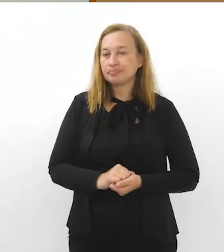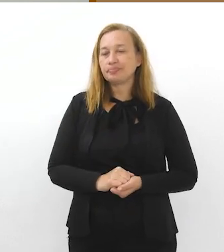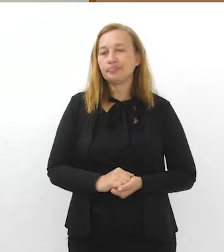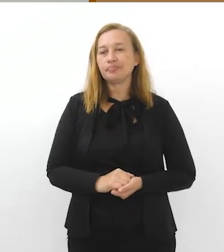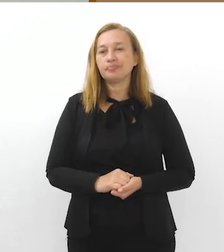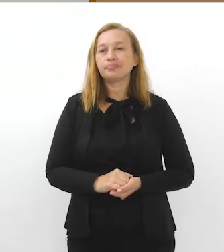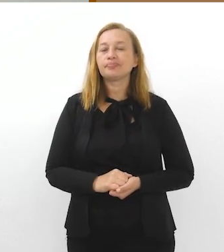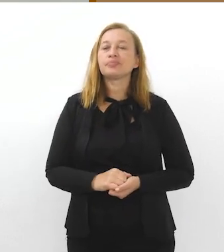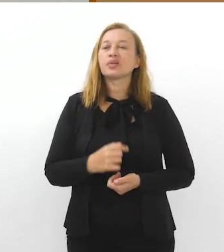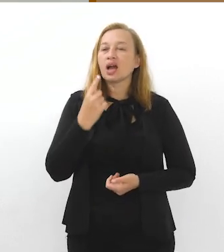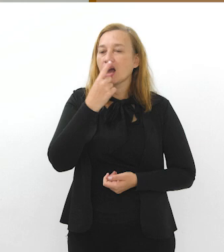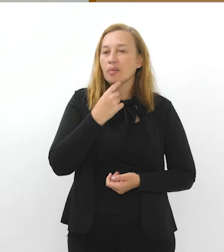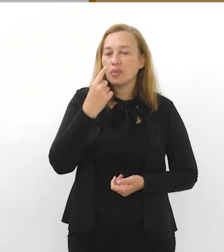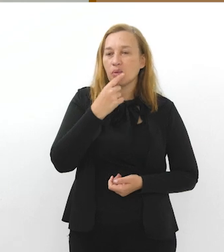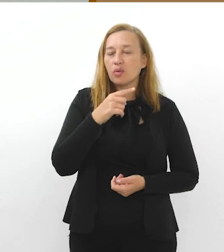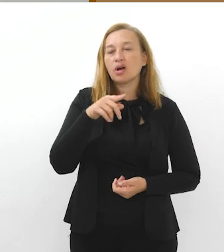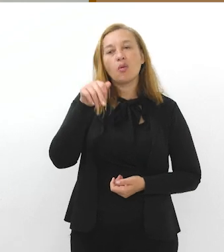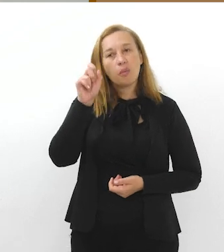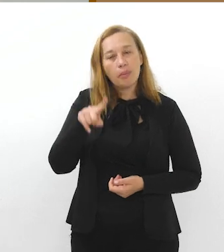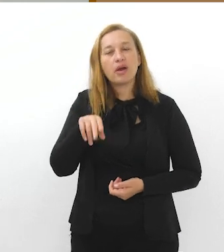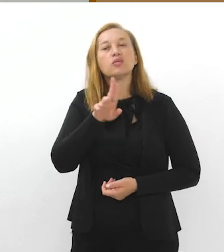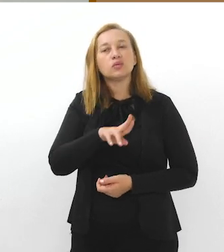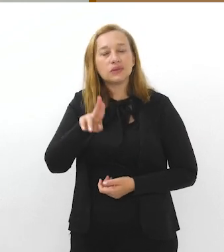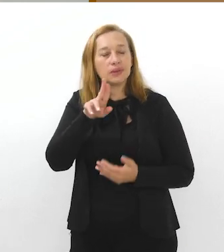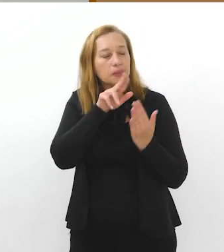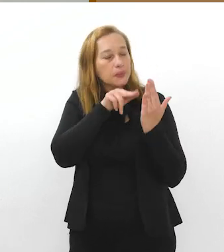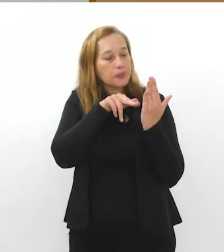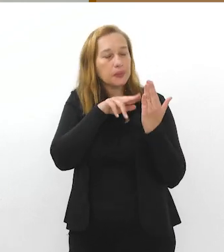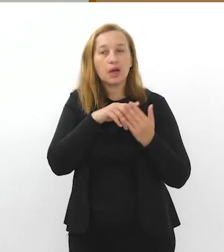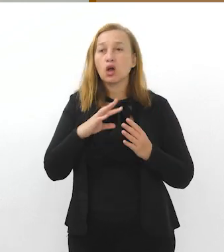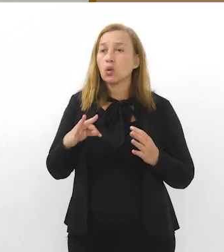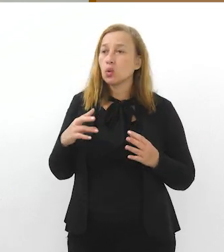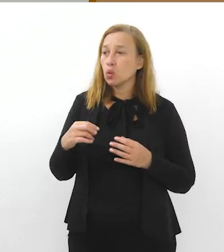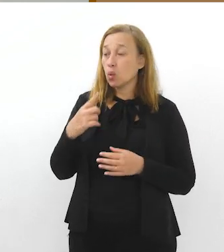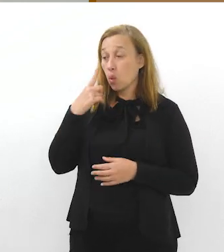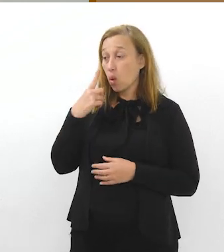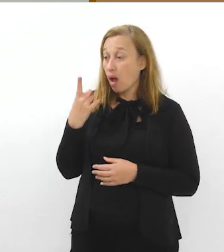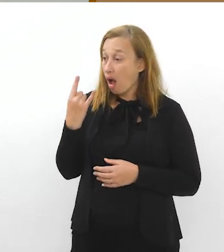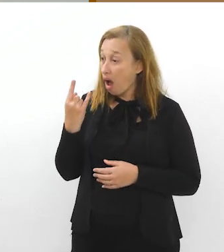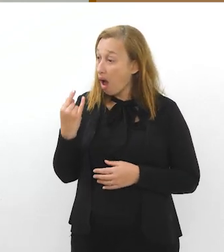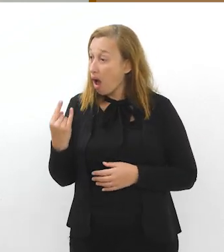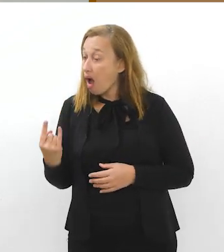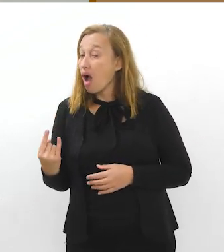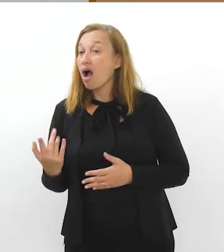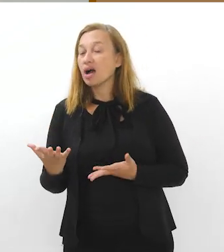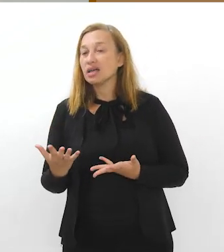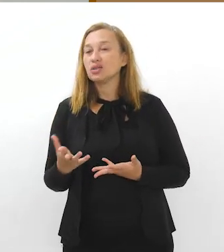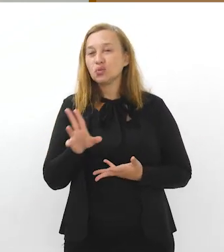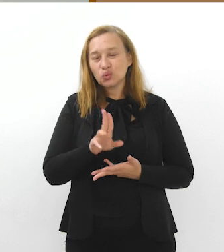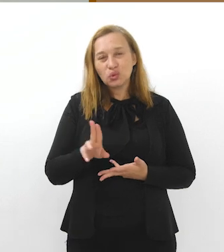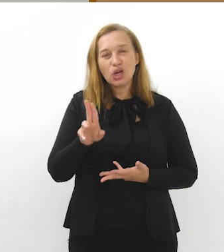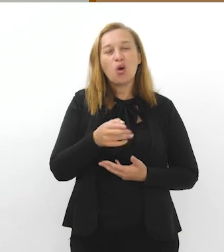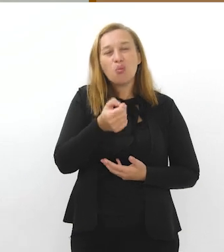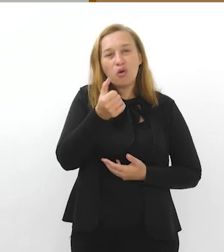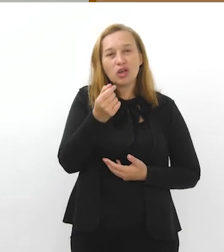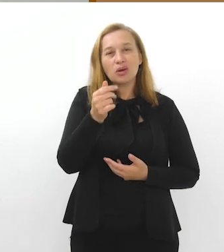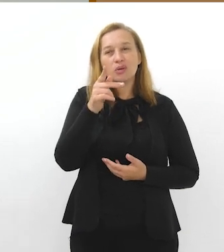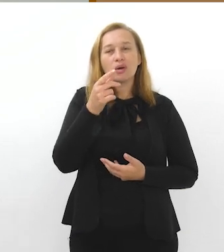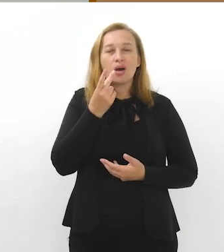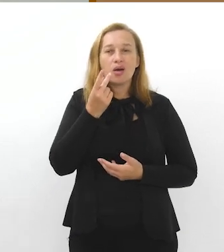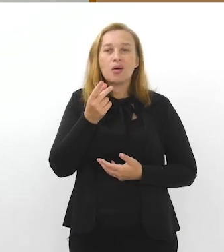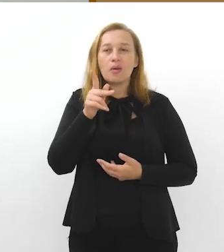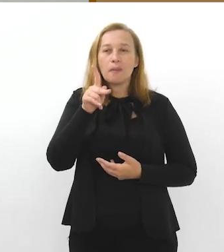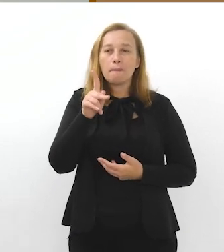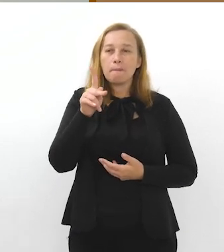eles tateando meu rosto, meu pé, né? Então, tudo aquilo ali, de ver a sensação deles, assim, de até usar um